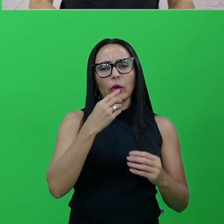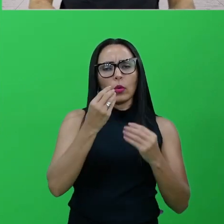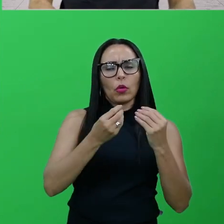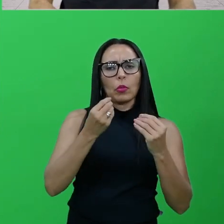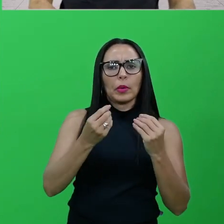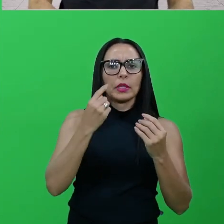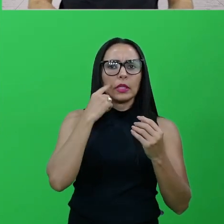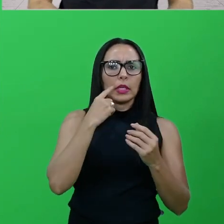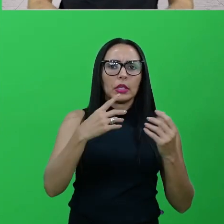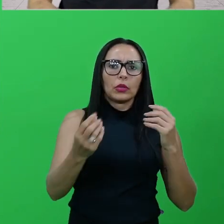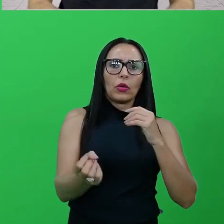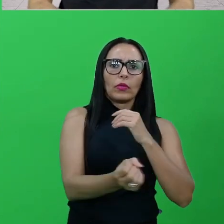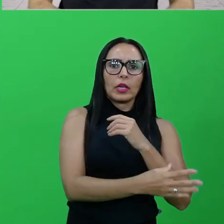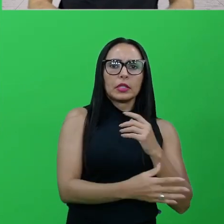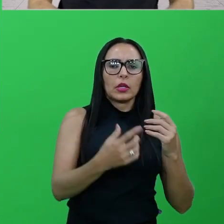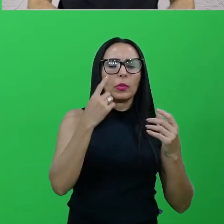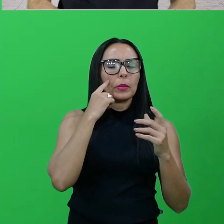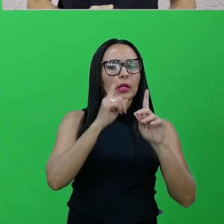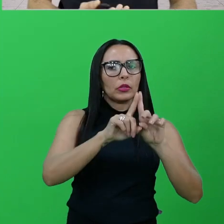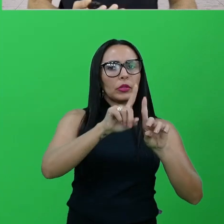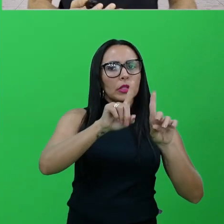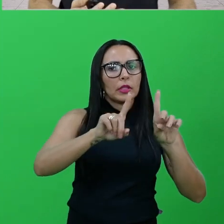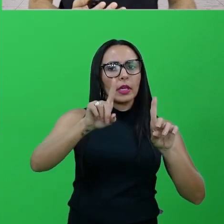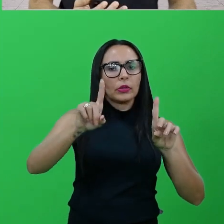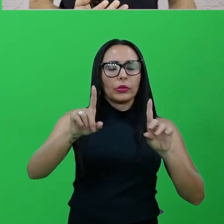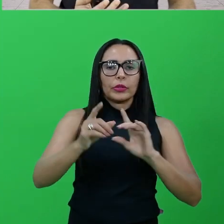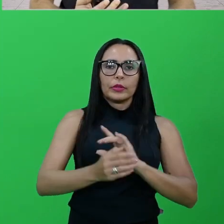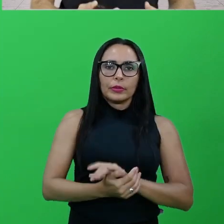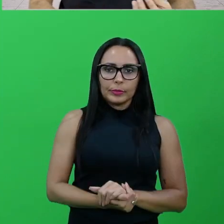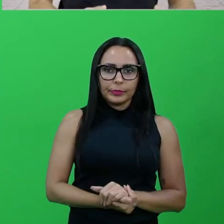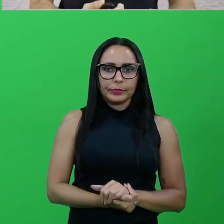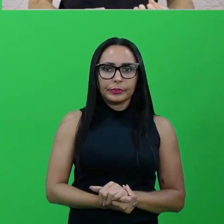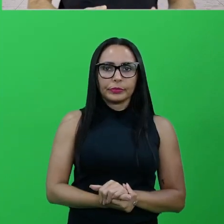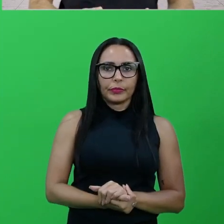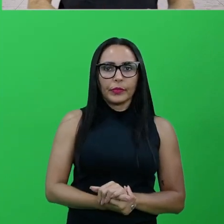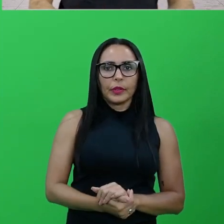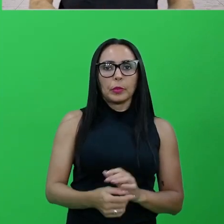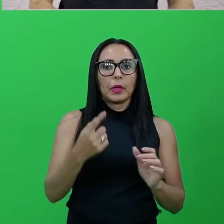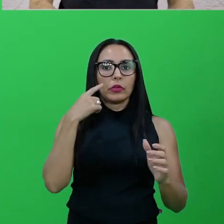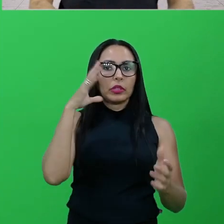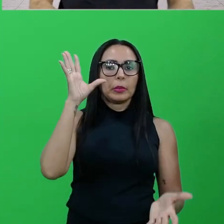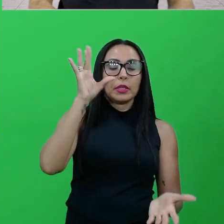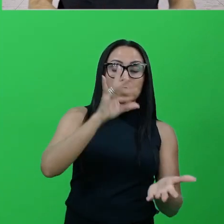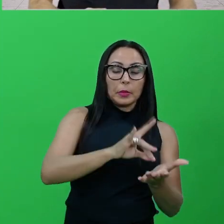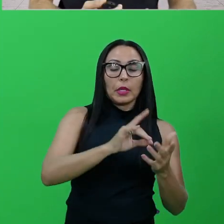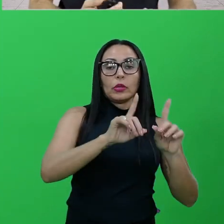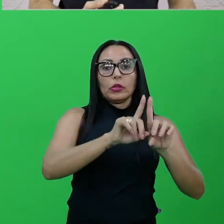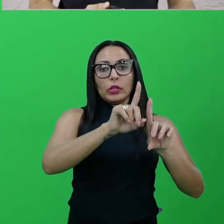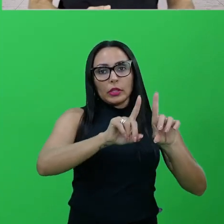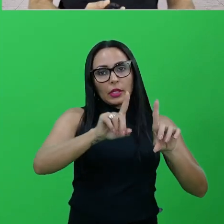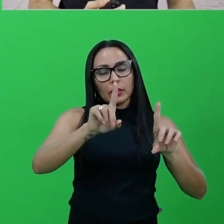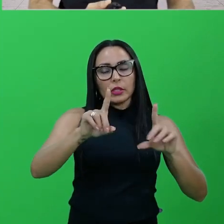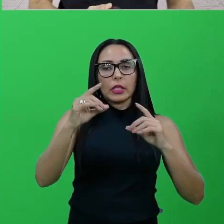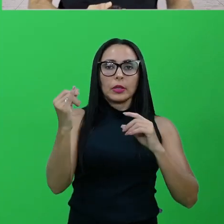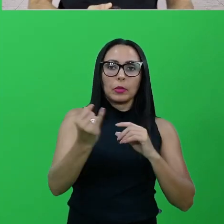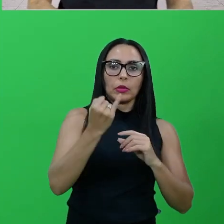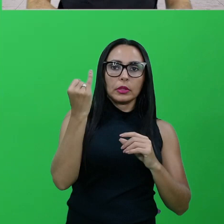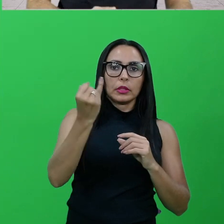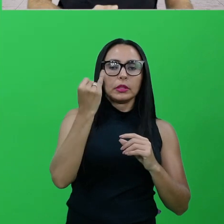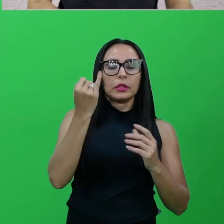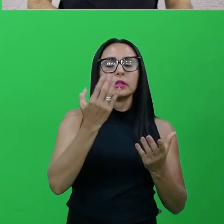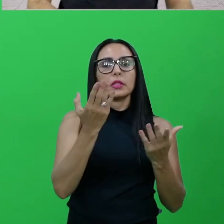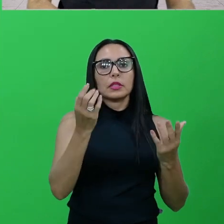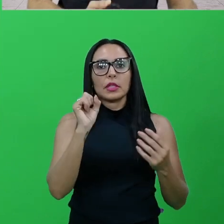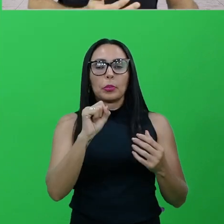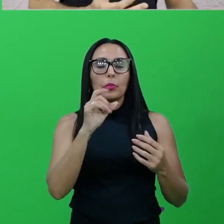medir inovação por meio de indicadores. E para o estabelecimento desses indicadores, é importante levar em